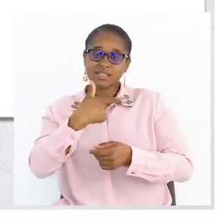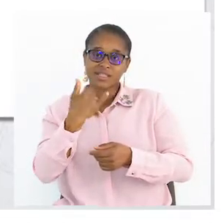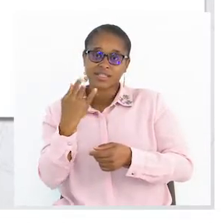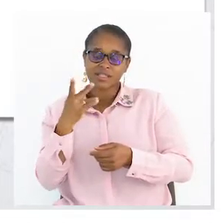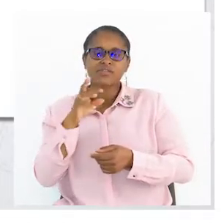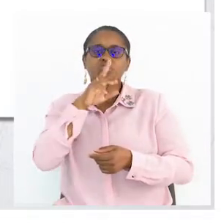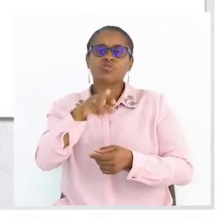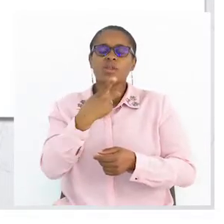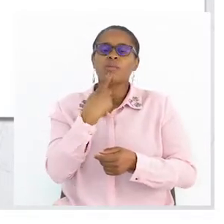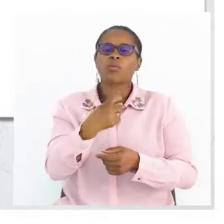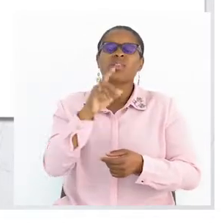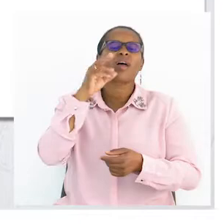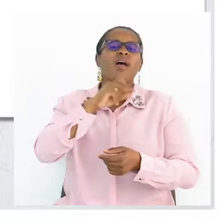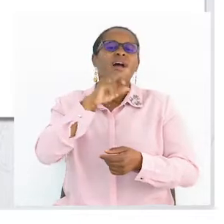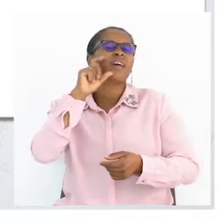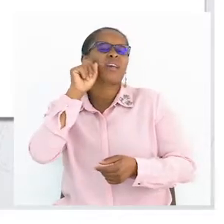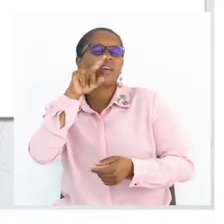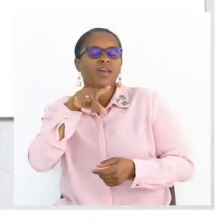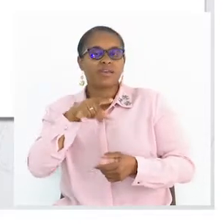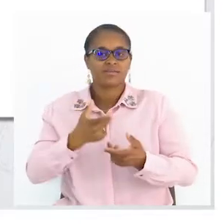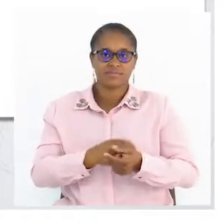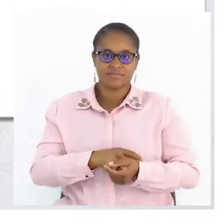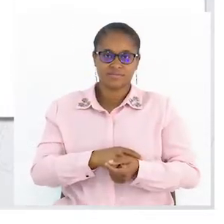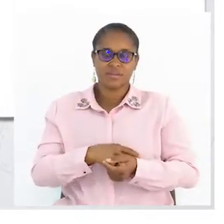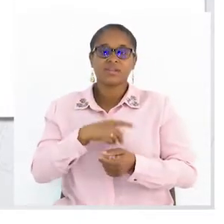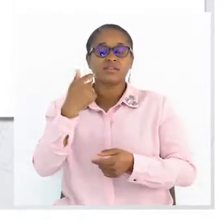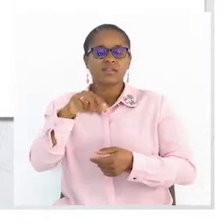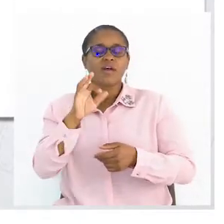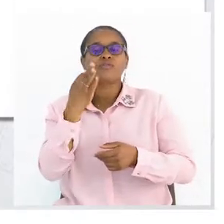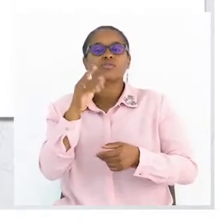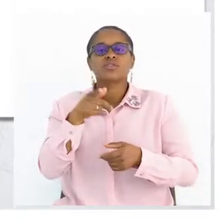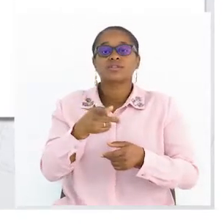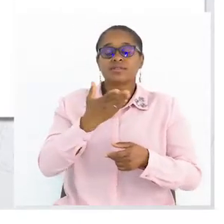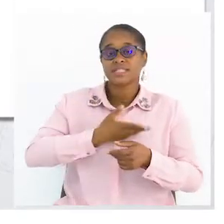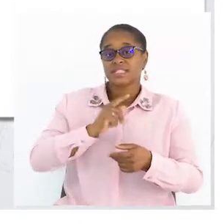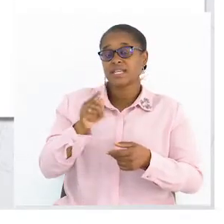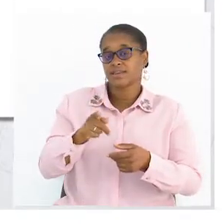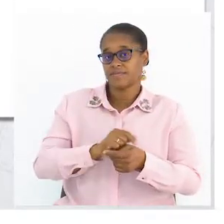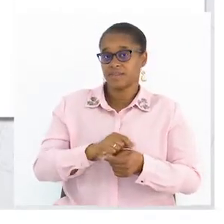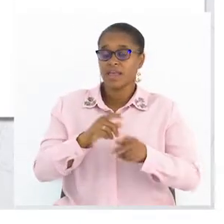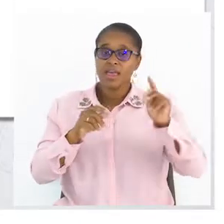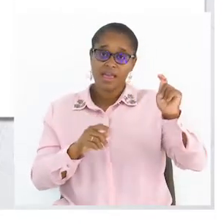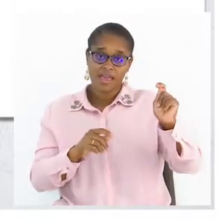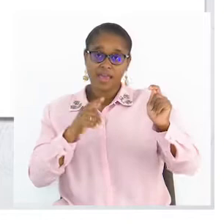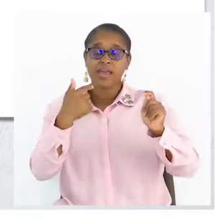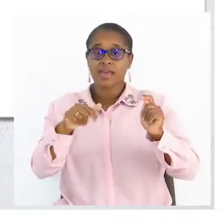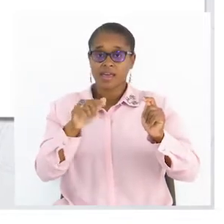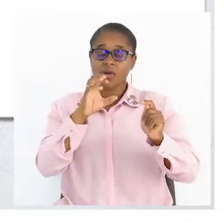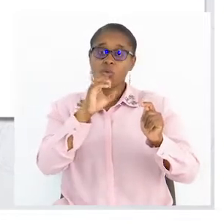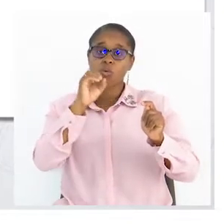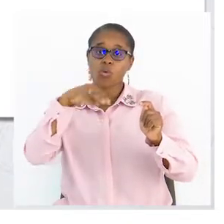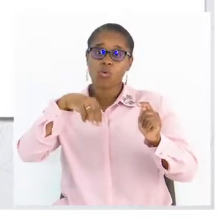pergunta a quem, exerce a função de. Na linha E, é um complemento